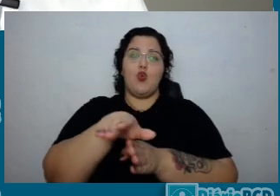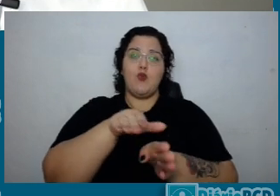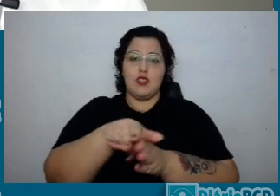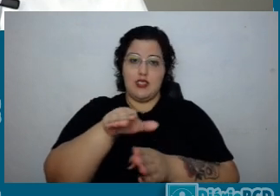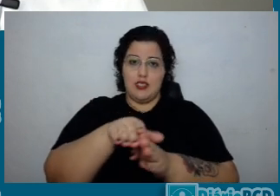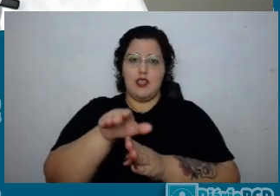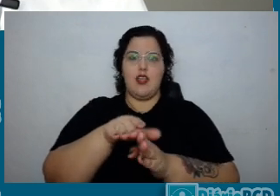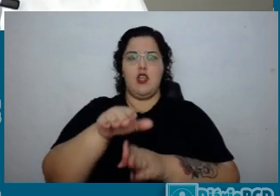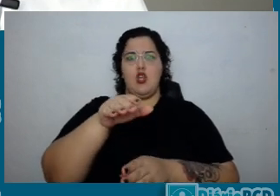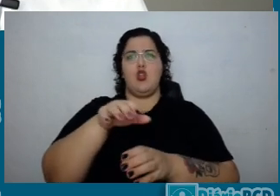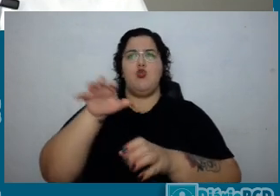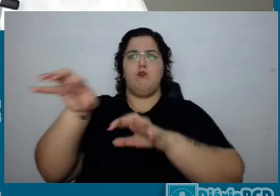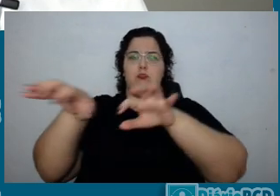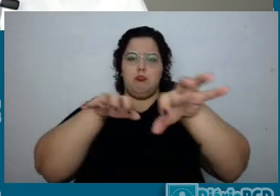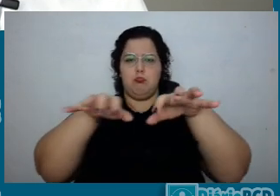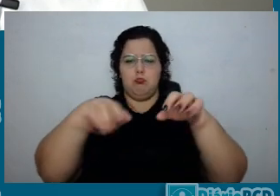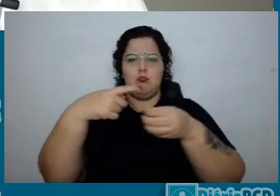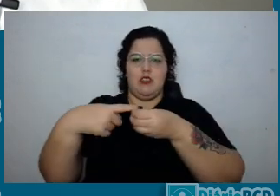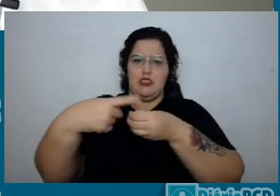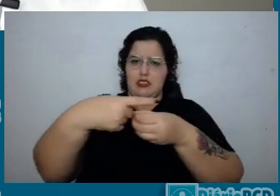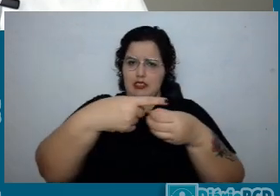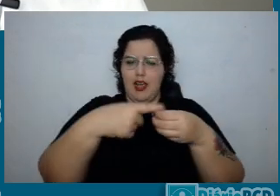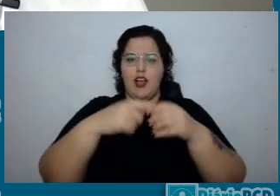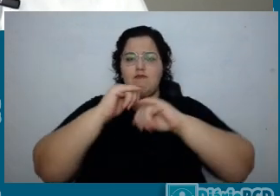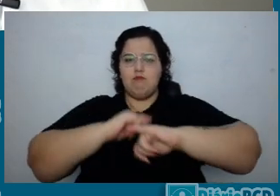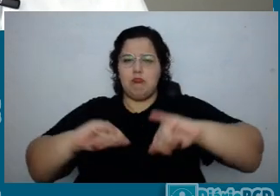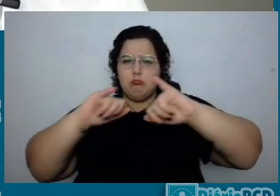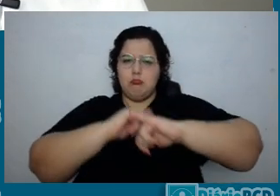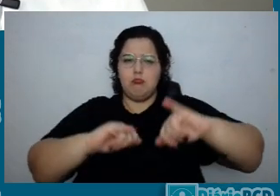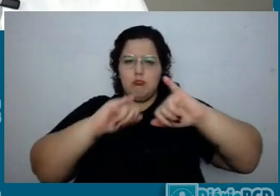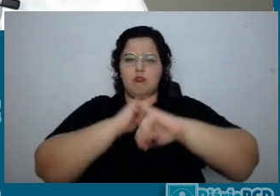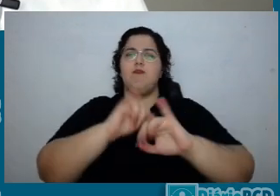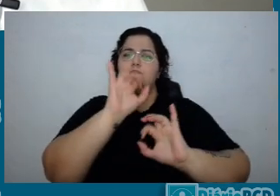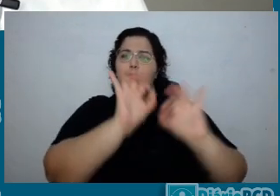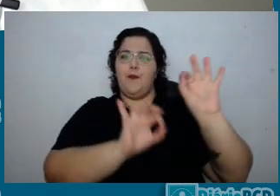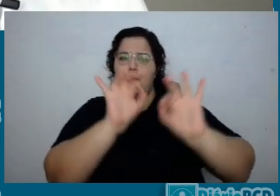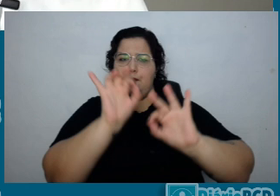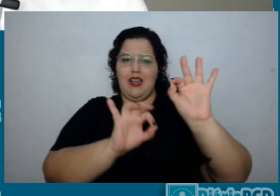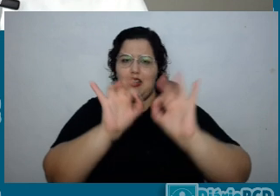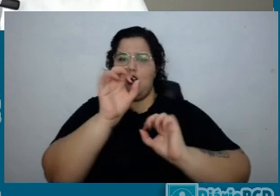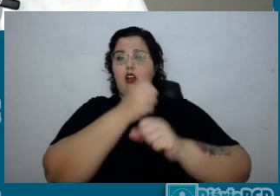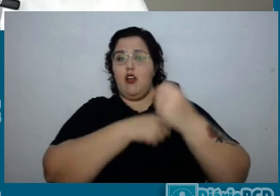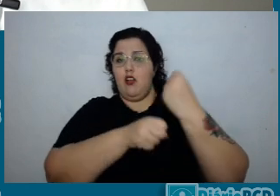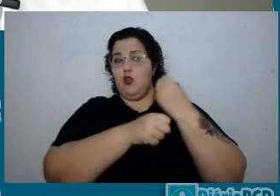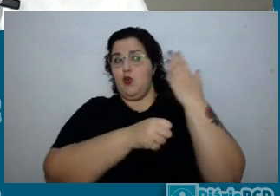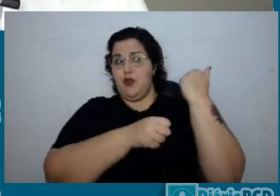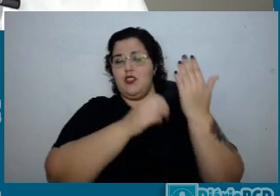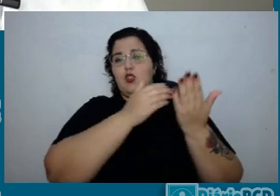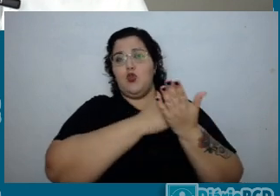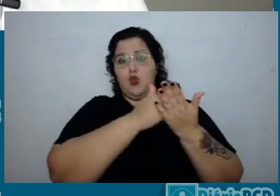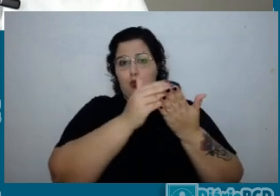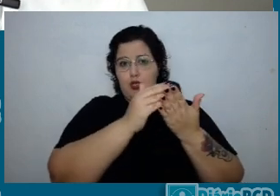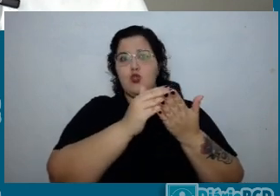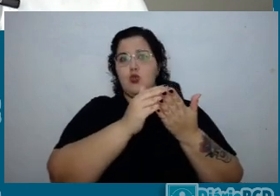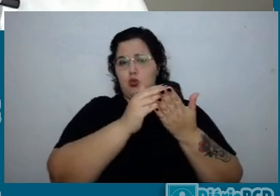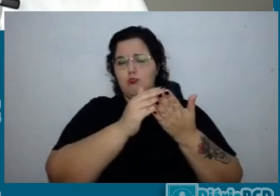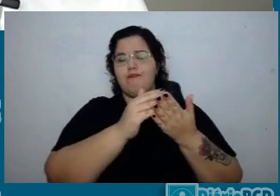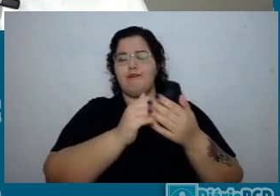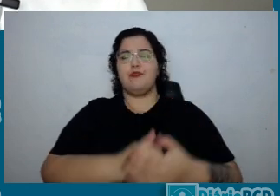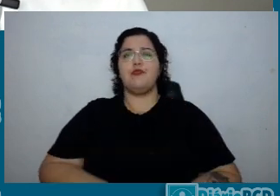conselhos municipais, né? Fazendo a mobilização, né? Da preparação da Conferência Nacional desde o ano passado, foi muito importante para